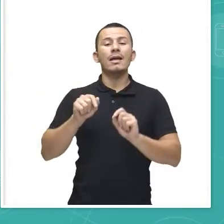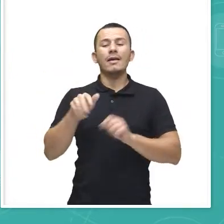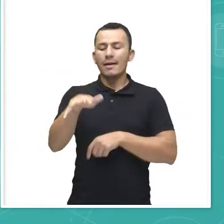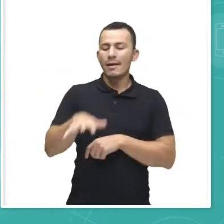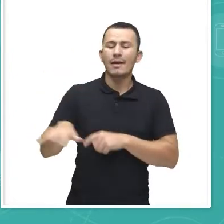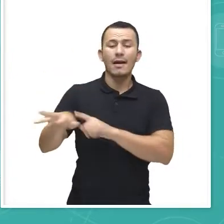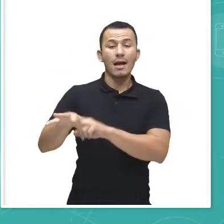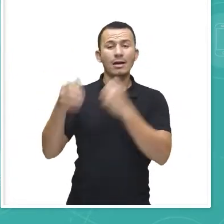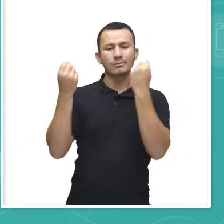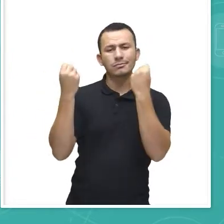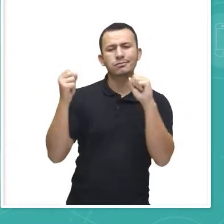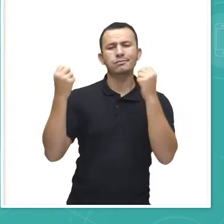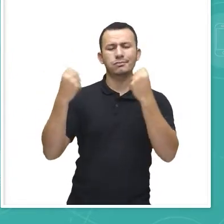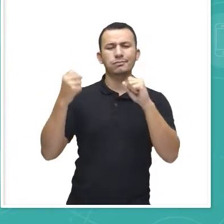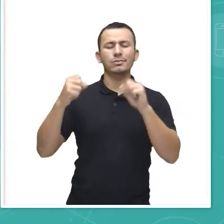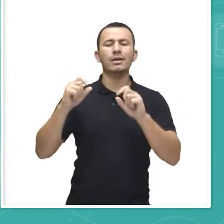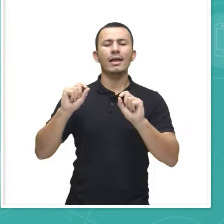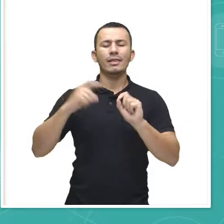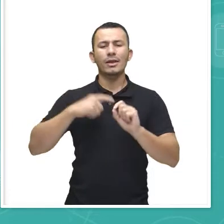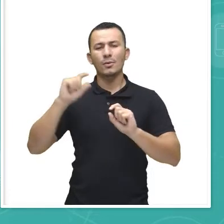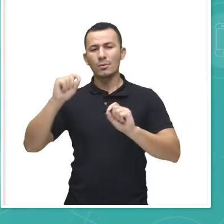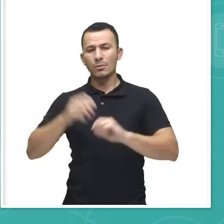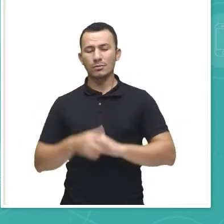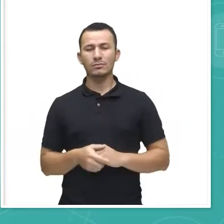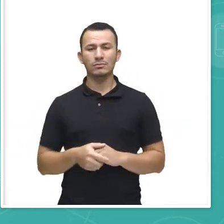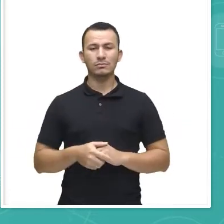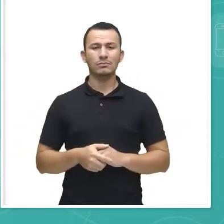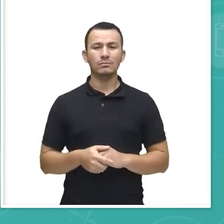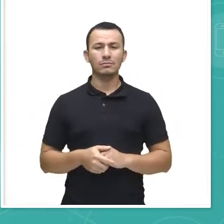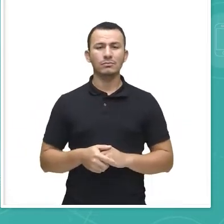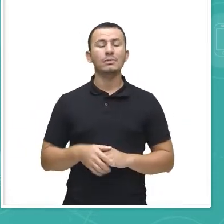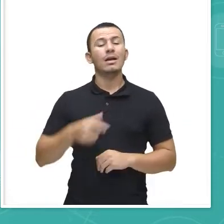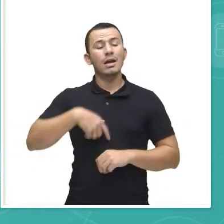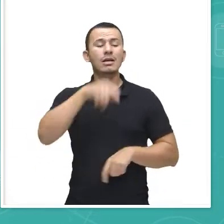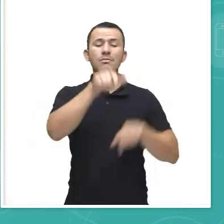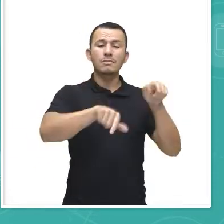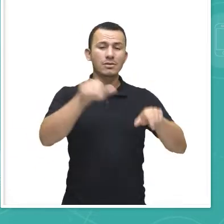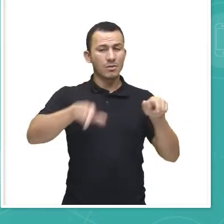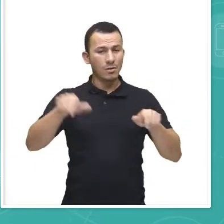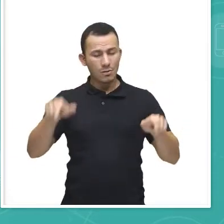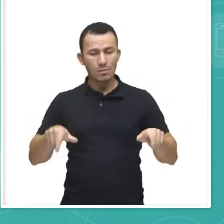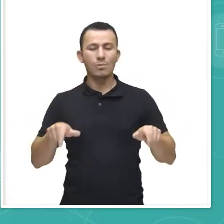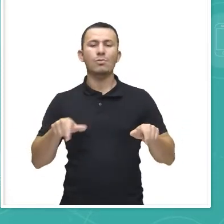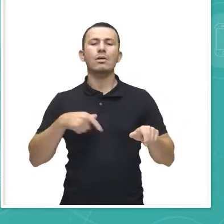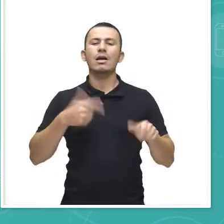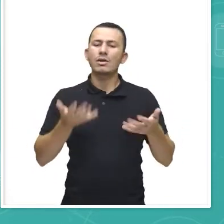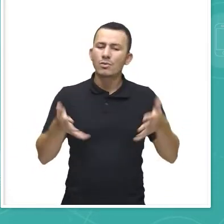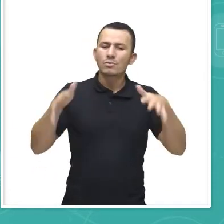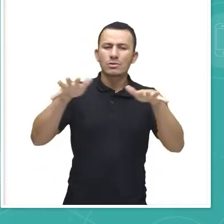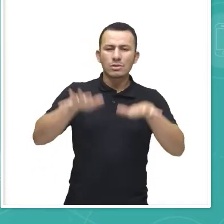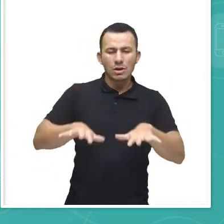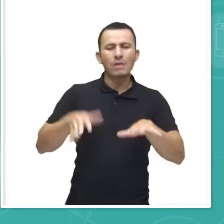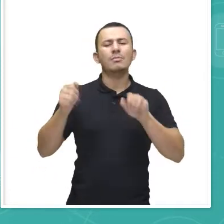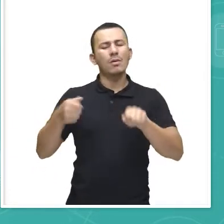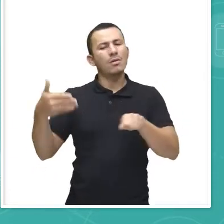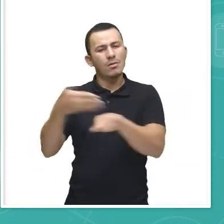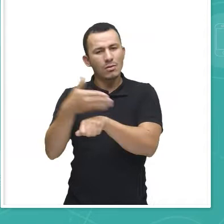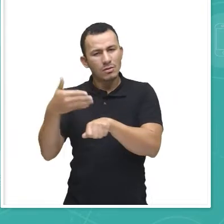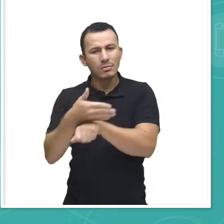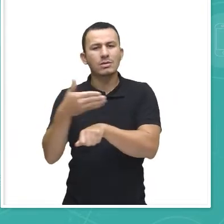ginástica que compreende todas as pessoas. Ela é inclusiva, ela não